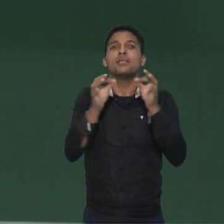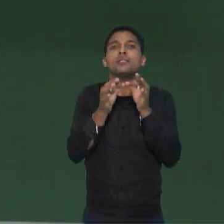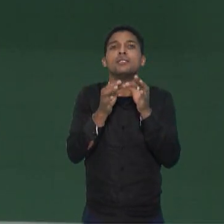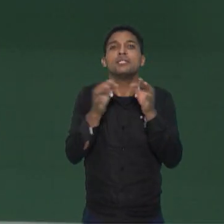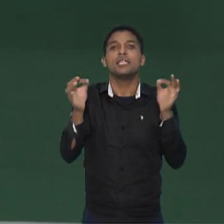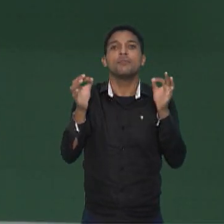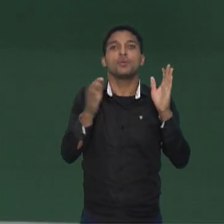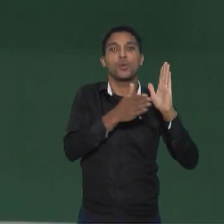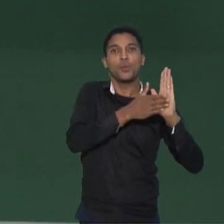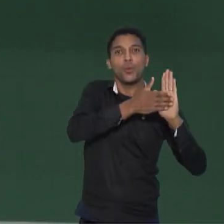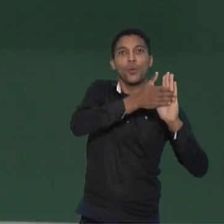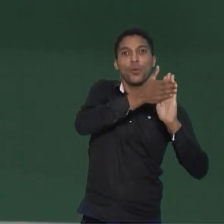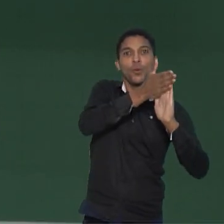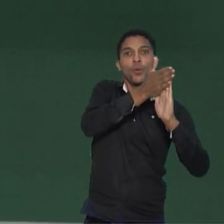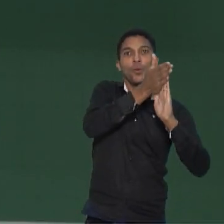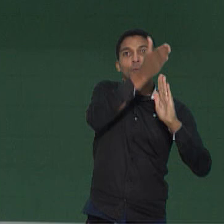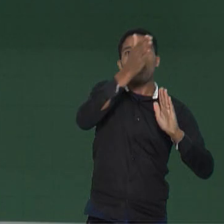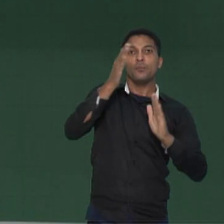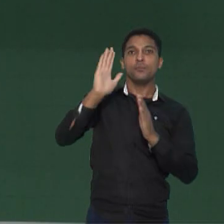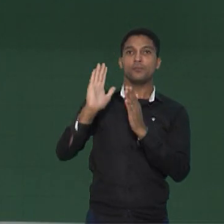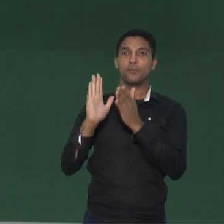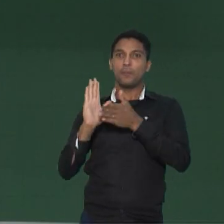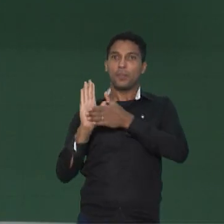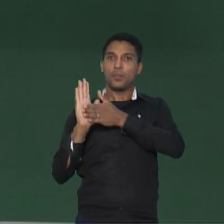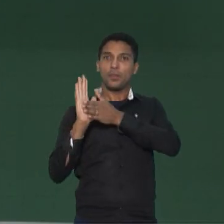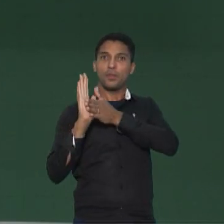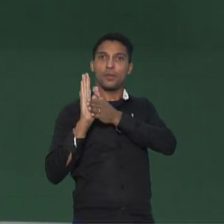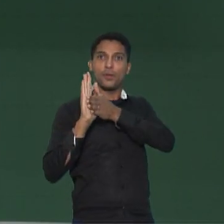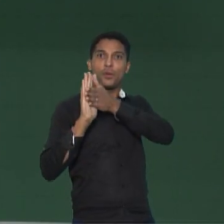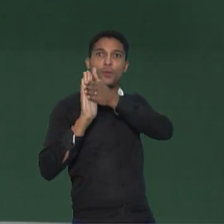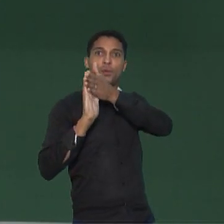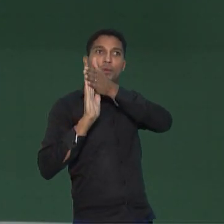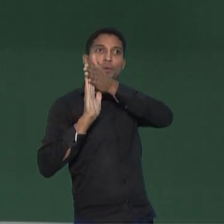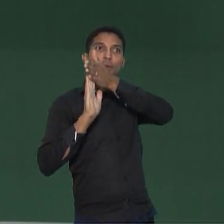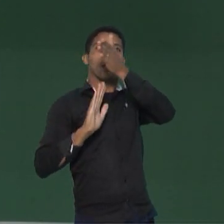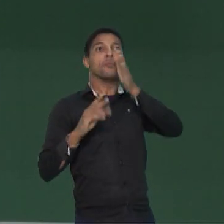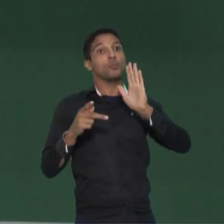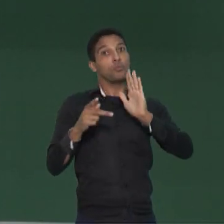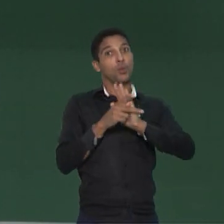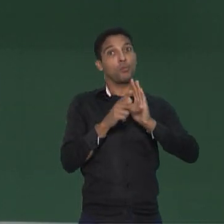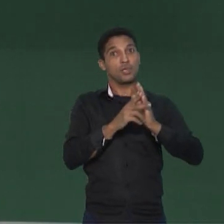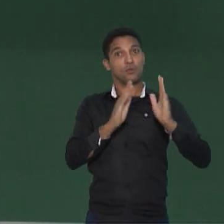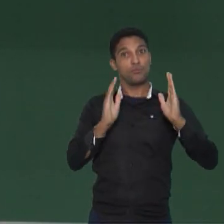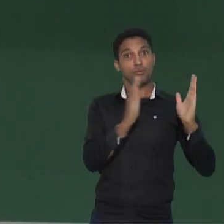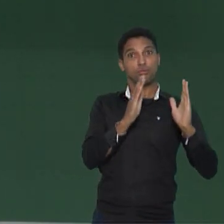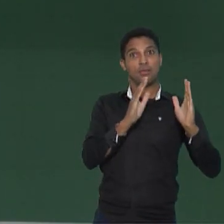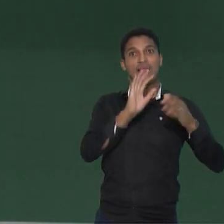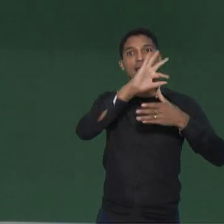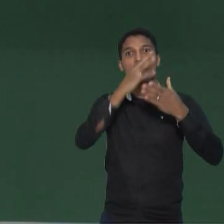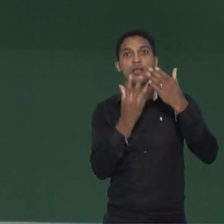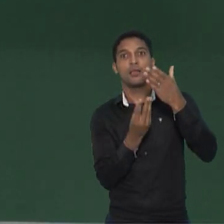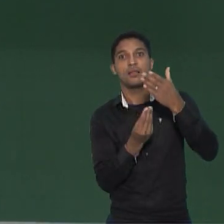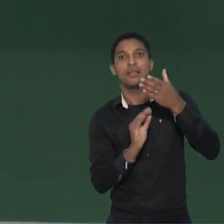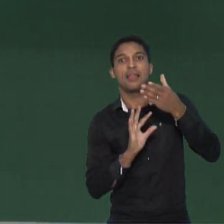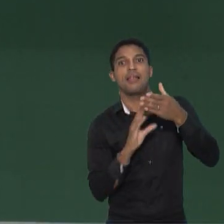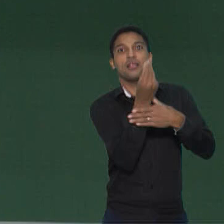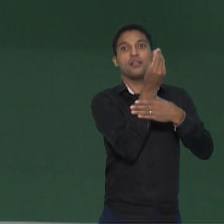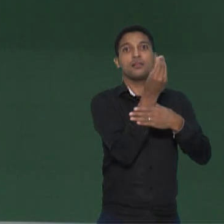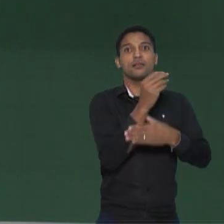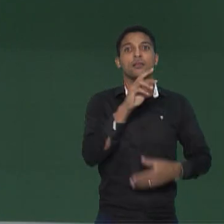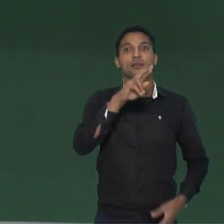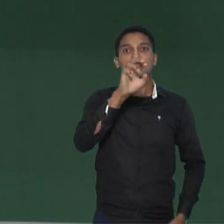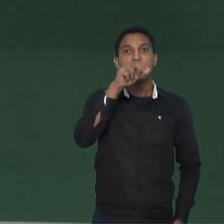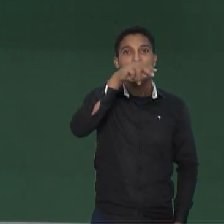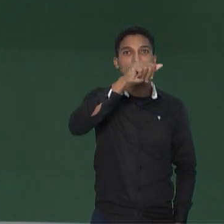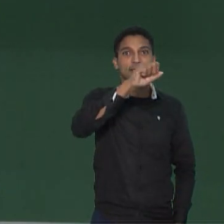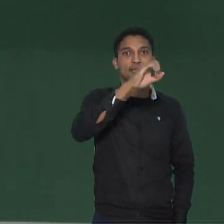as perspectivas muito bem construídas, né, que pregavam lá no Renascimento e na escultura grega. E ali, ó,